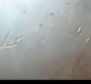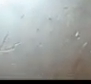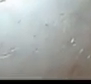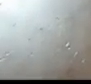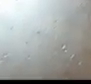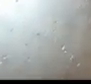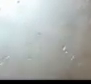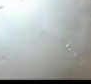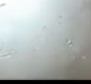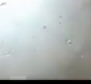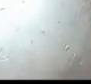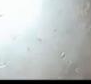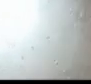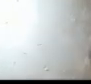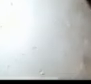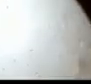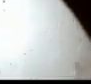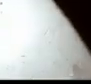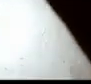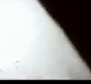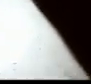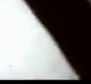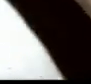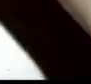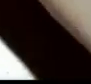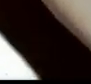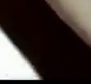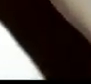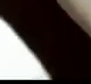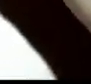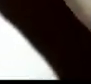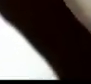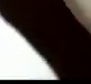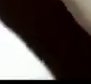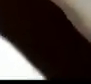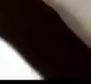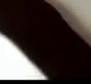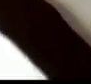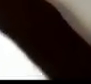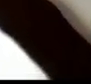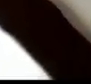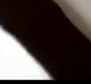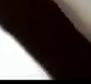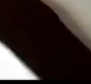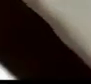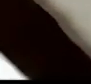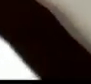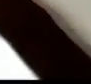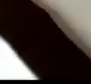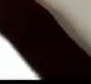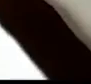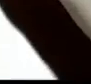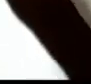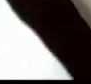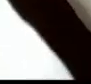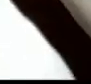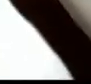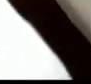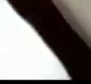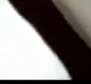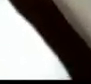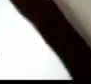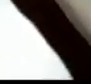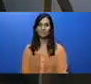Agora, vocês viram com a professora Roberta o registro do jogo e descobriu quem venceu essa partida. Abraços e até a